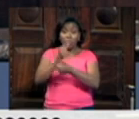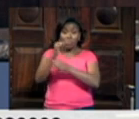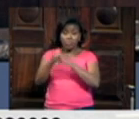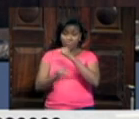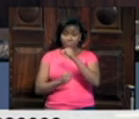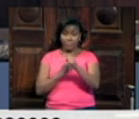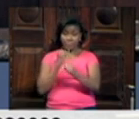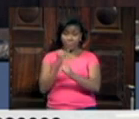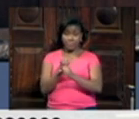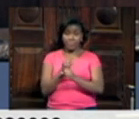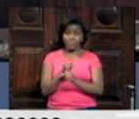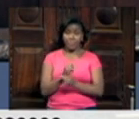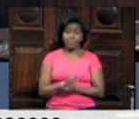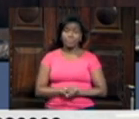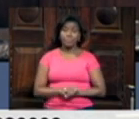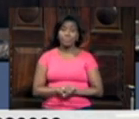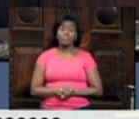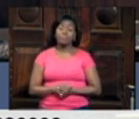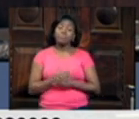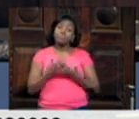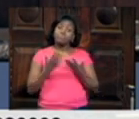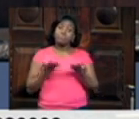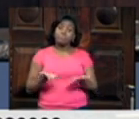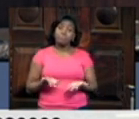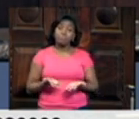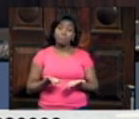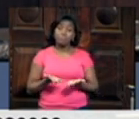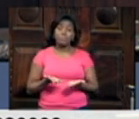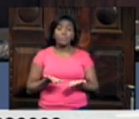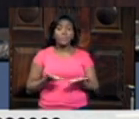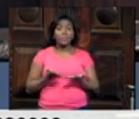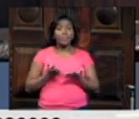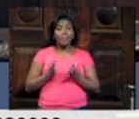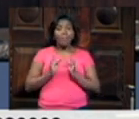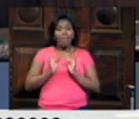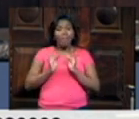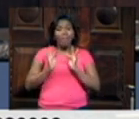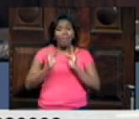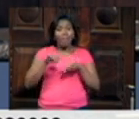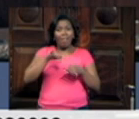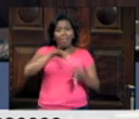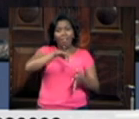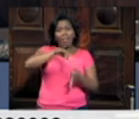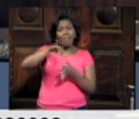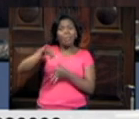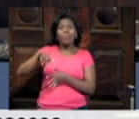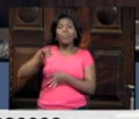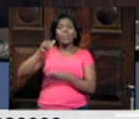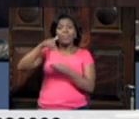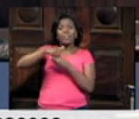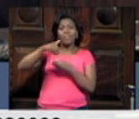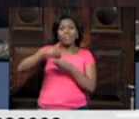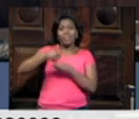sociais. Bom, terminou o primeiro turno